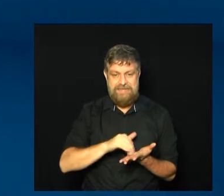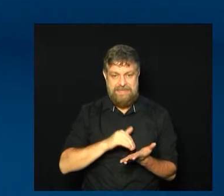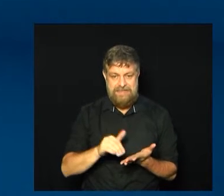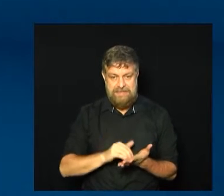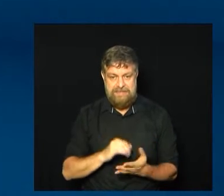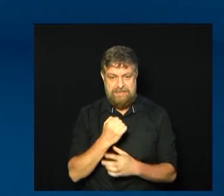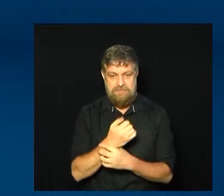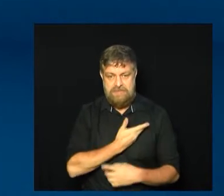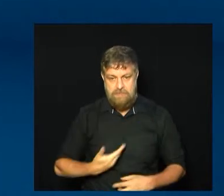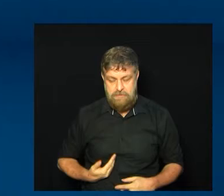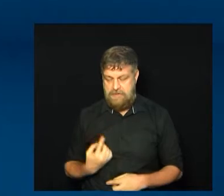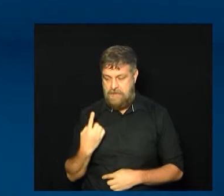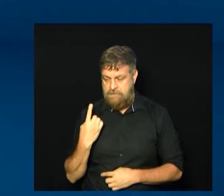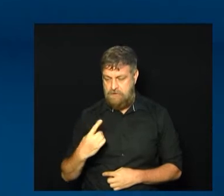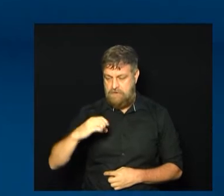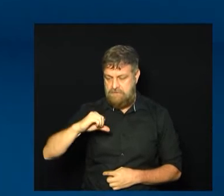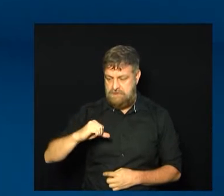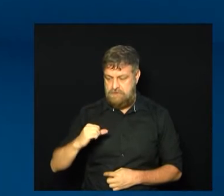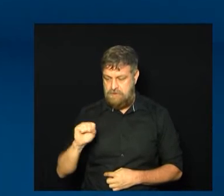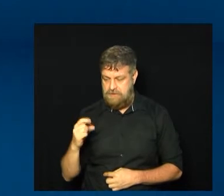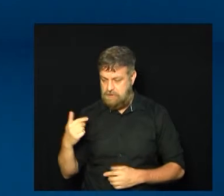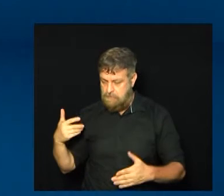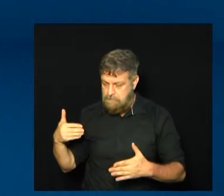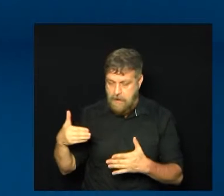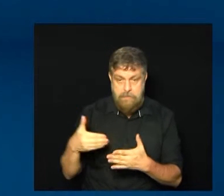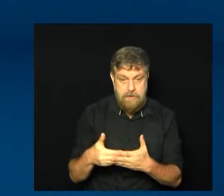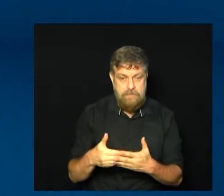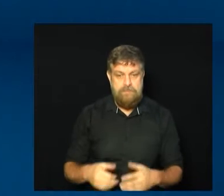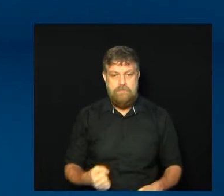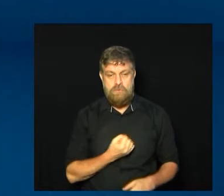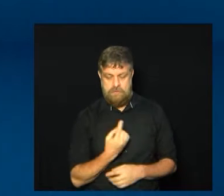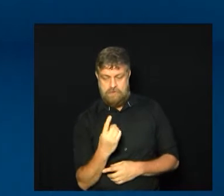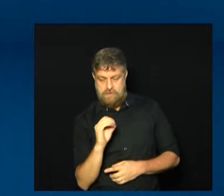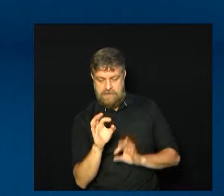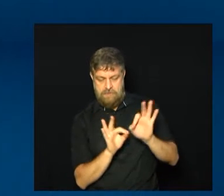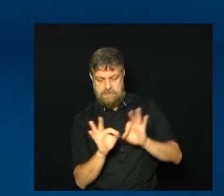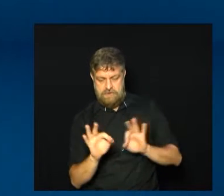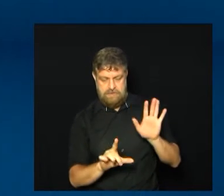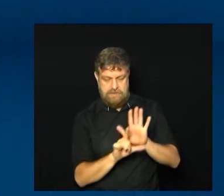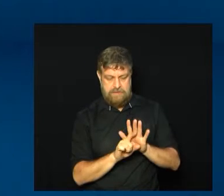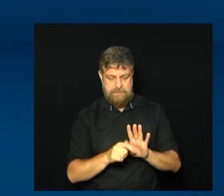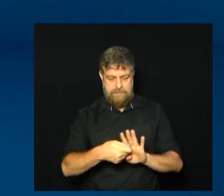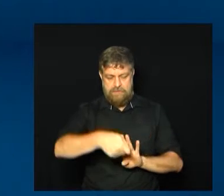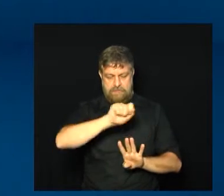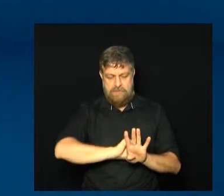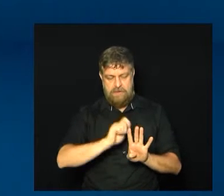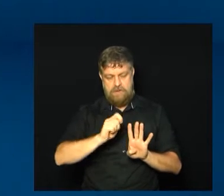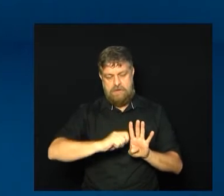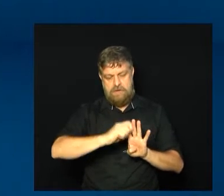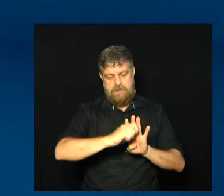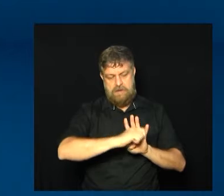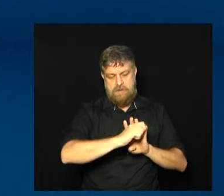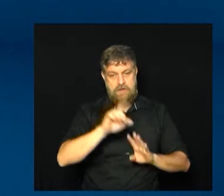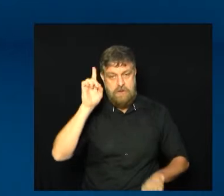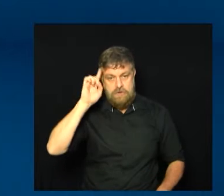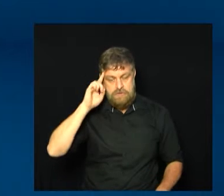desde 1981. O item 10 é o projeto que institui no calendário oficial do município o Dia Internacional